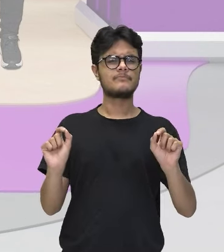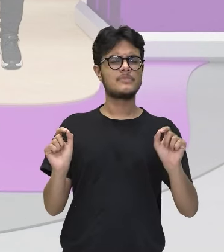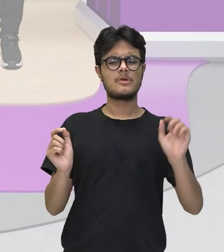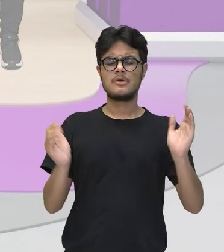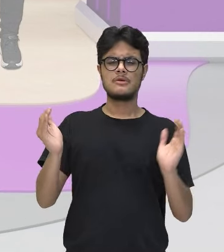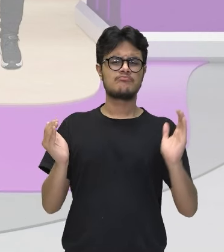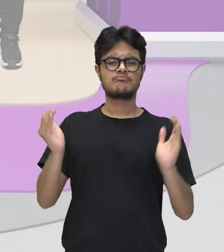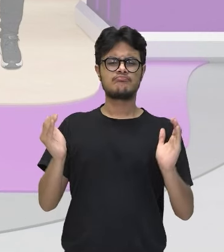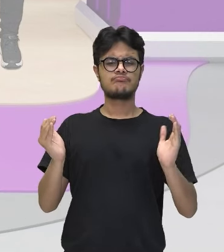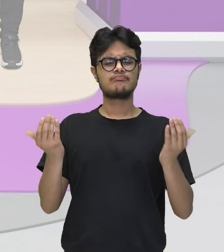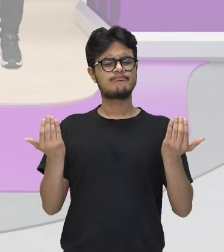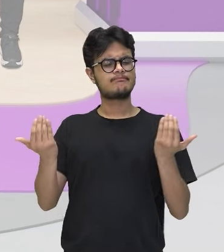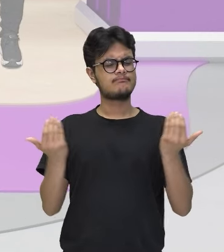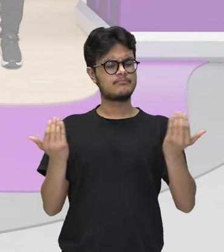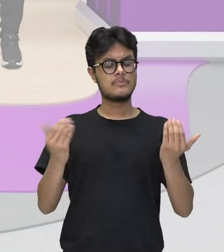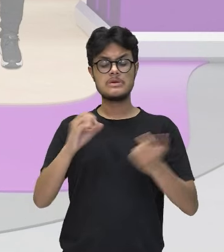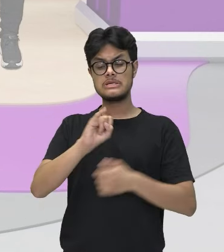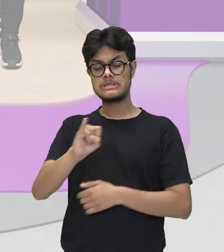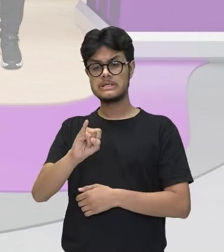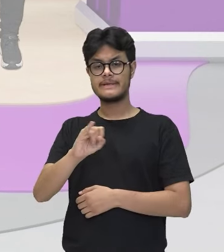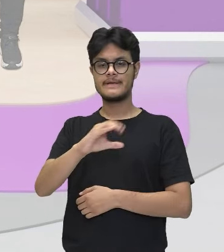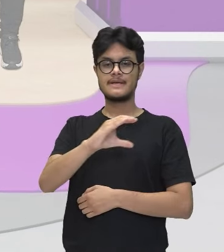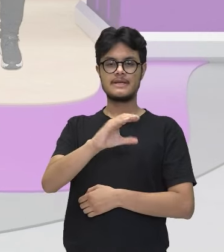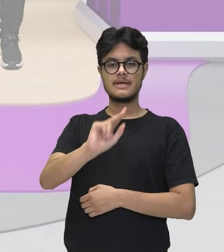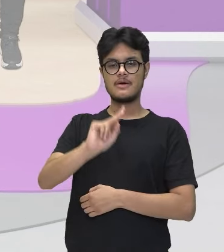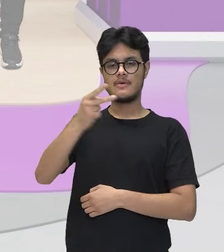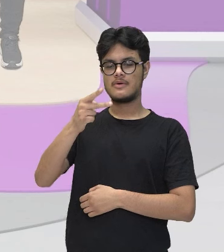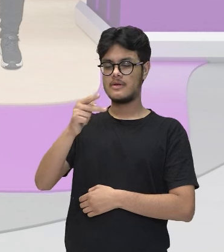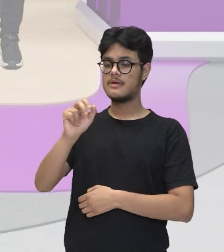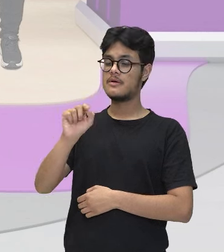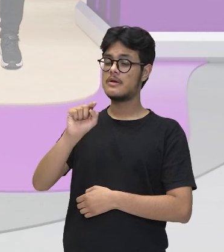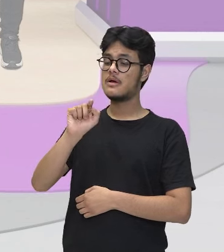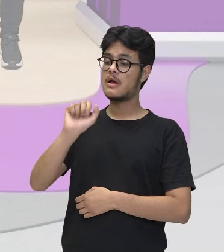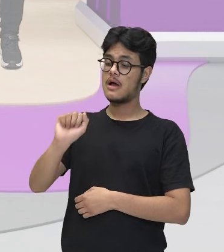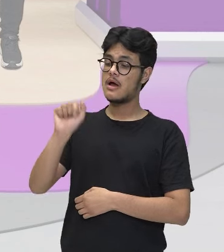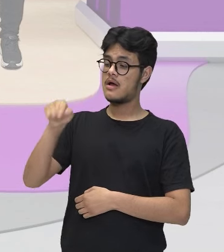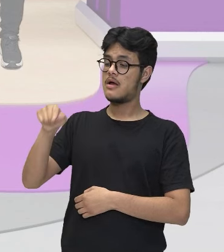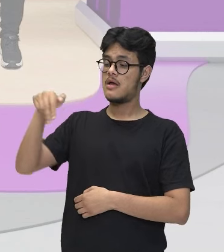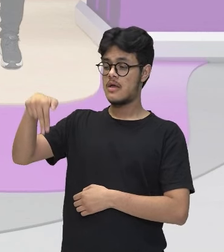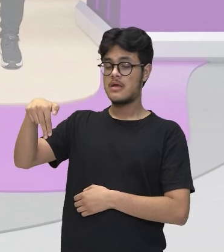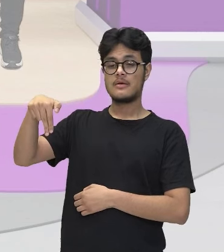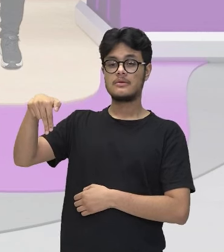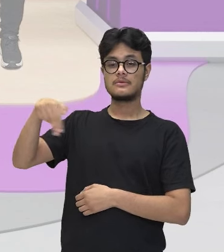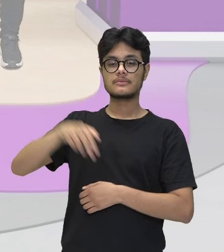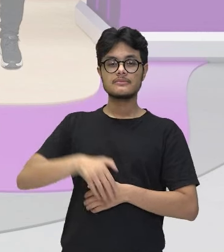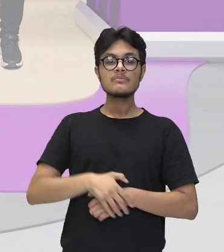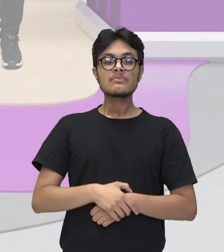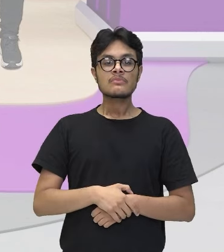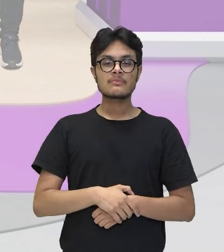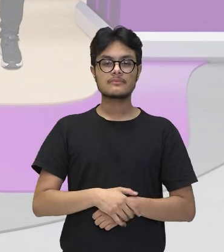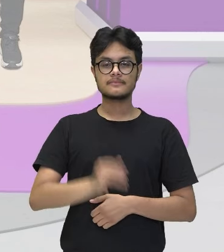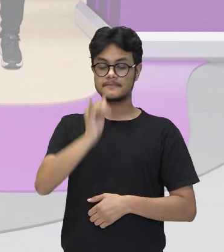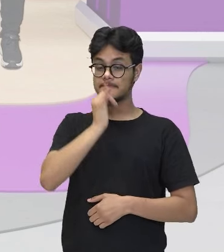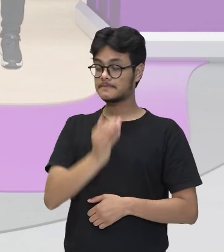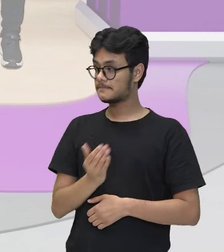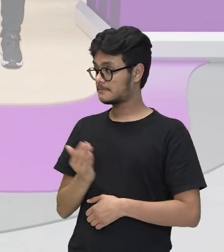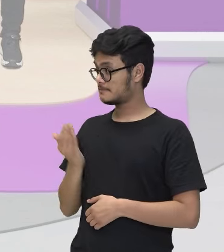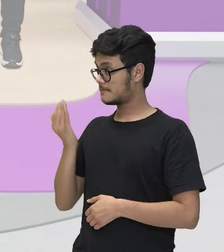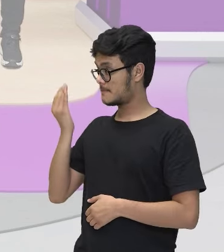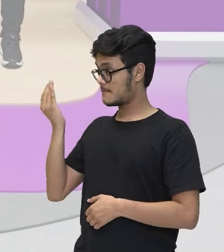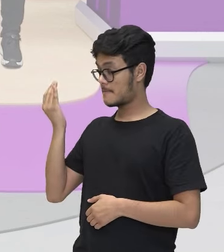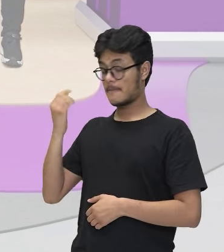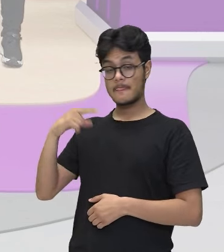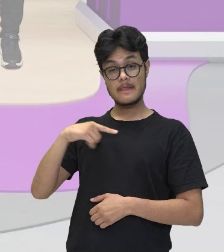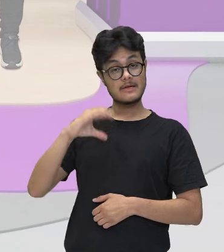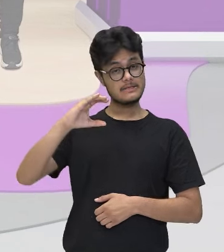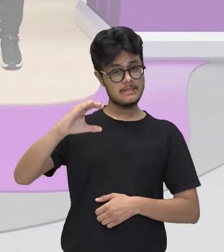relação é que C ao quadrado é igual a A vezes N, ou seja, o cateto ali que está sendo focado pela lanterna, eu chamei de